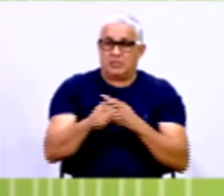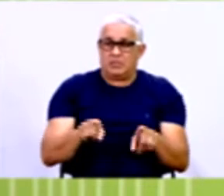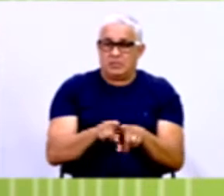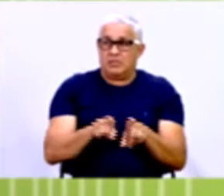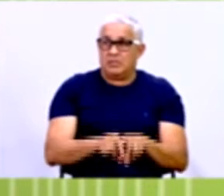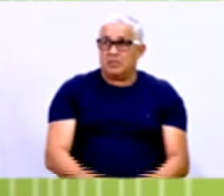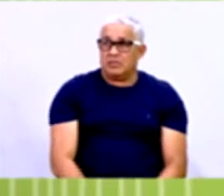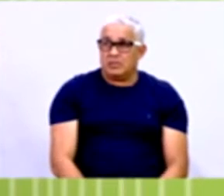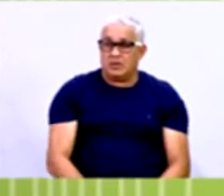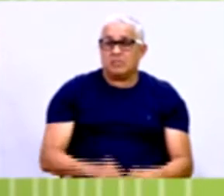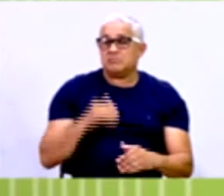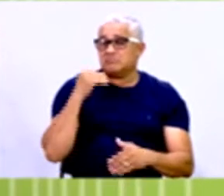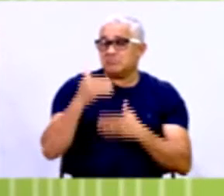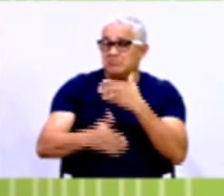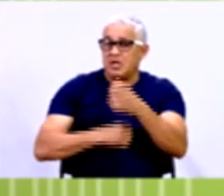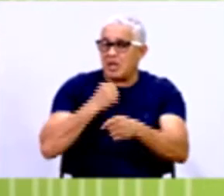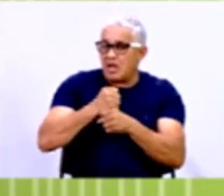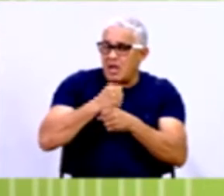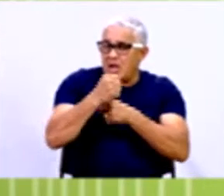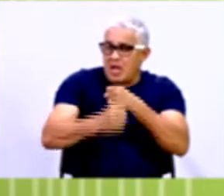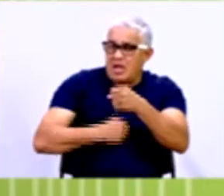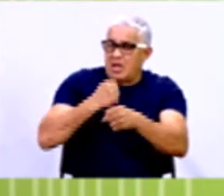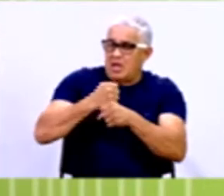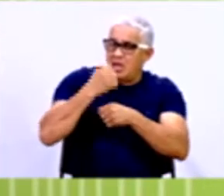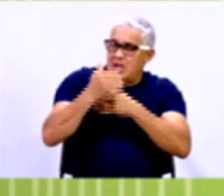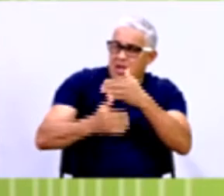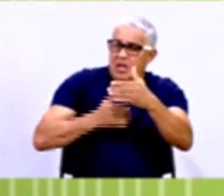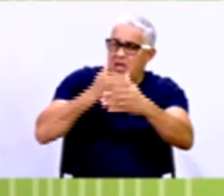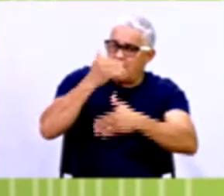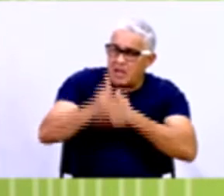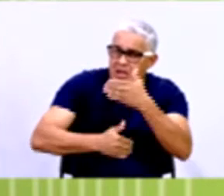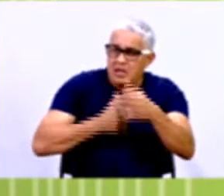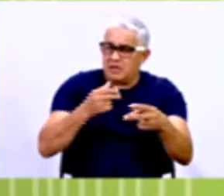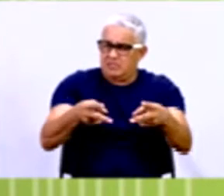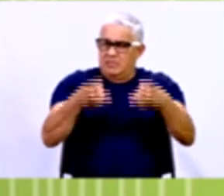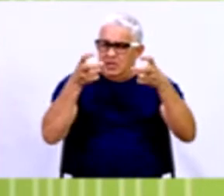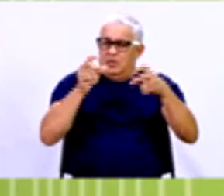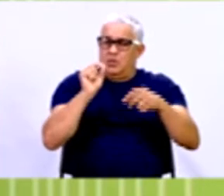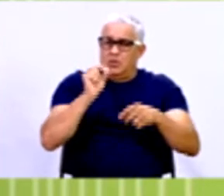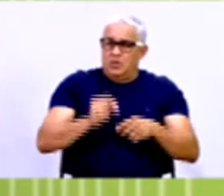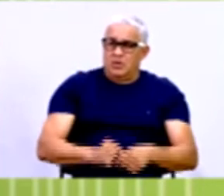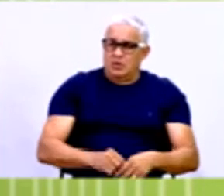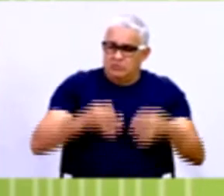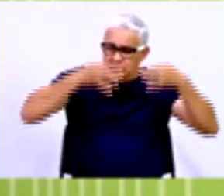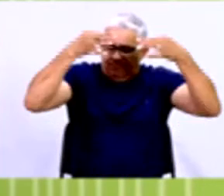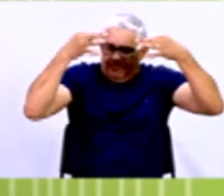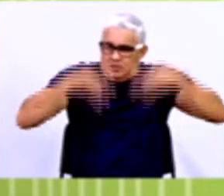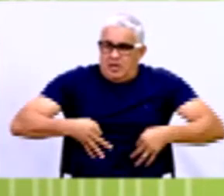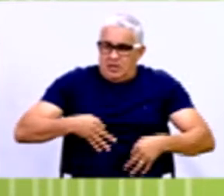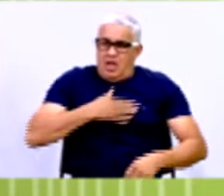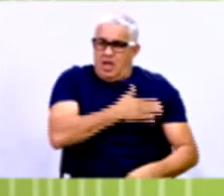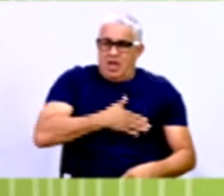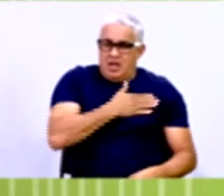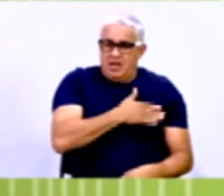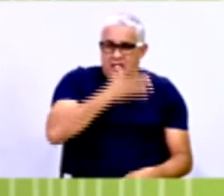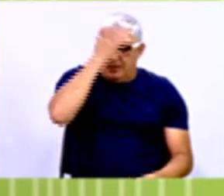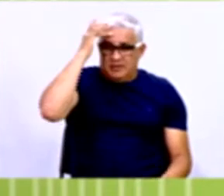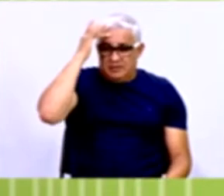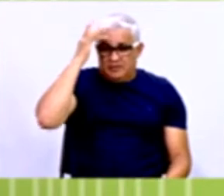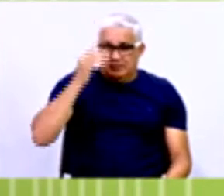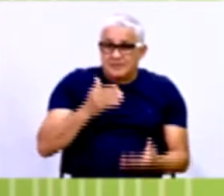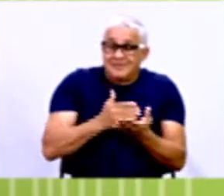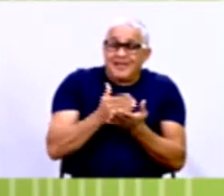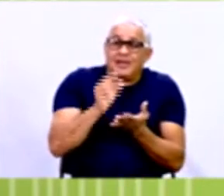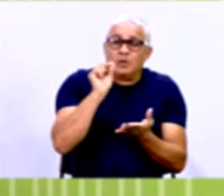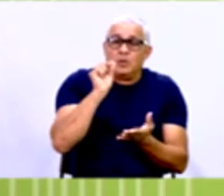que com o passar dos anos, nós observamos que aquilo que dignificava, que trazia prazer para o homem, começou a ser um